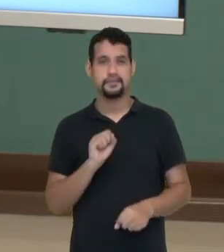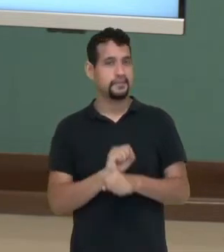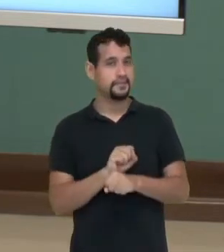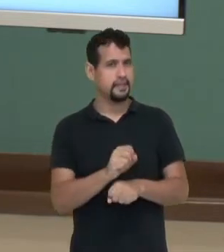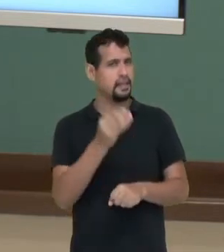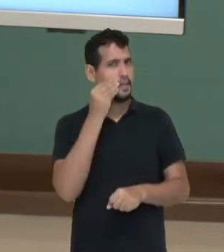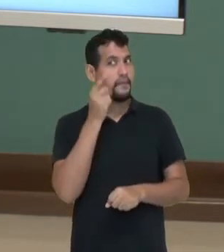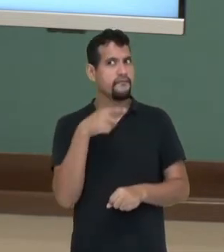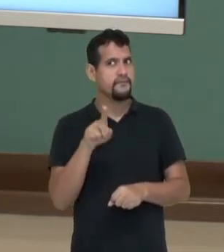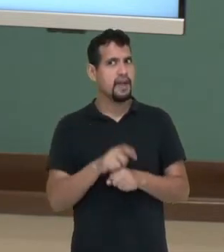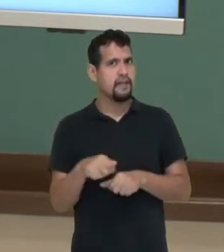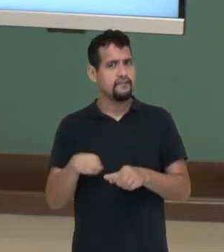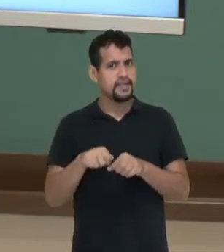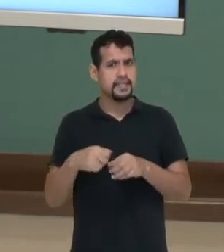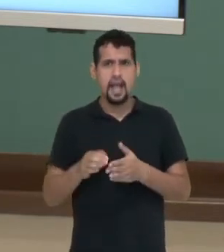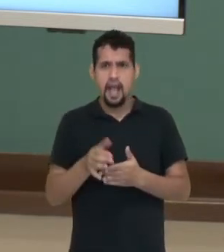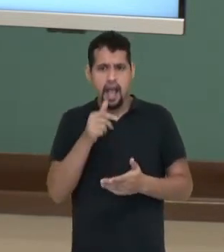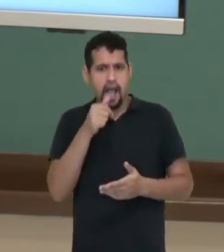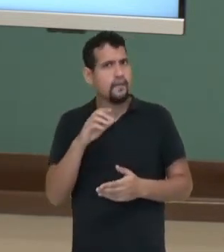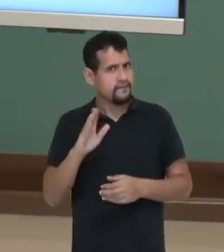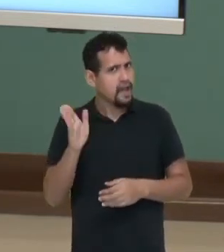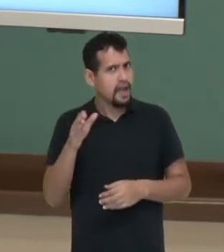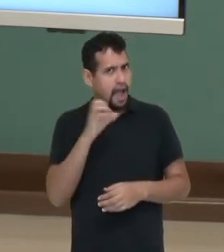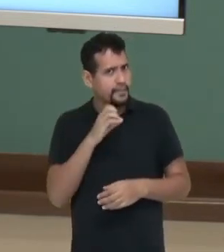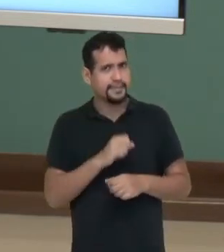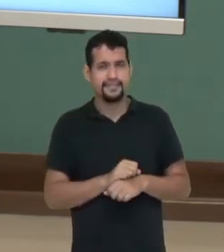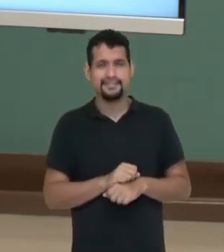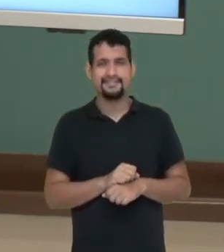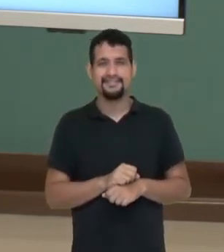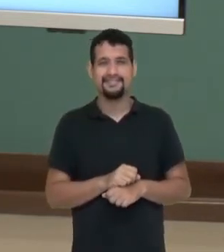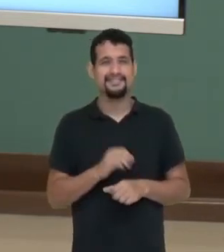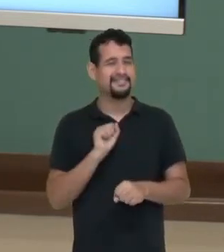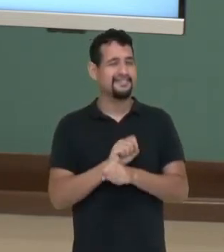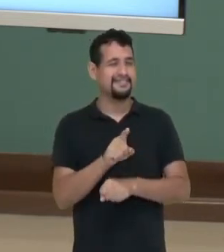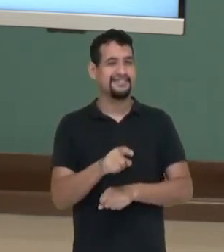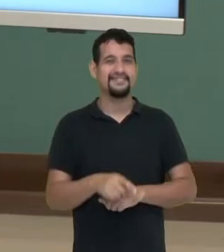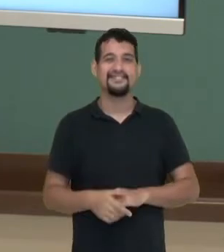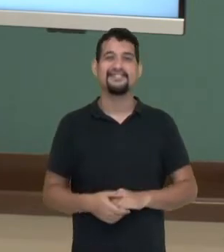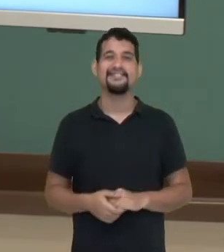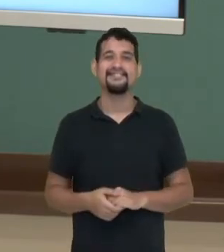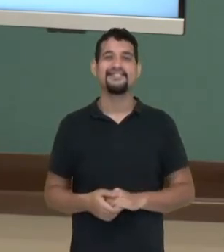pode até ir na cozinha, correr e fazer uma prática agora, tá bom? Dá tempo. Vai lá que eu te espero.